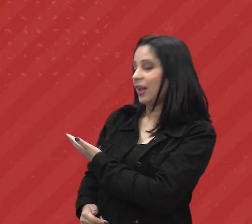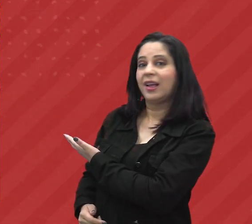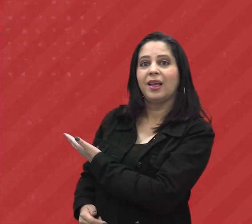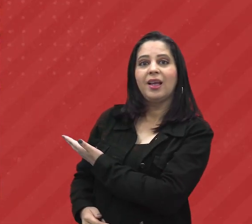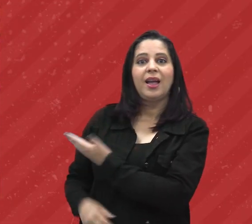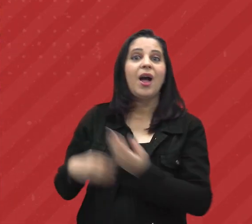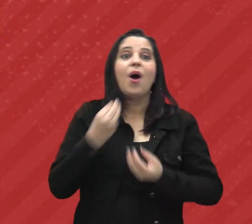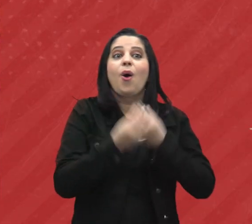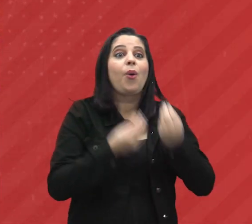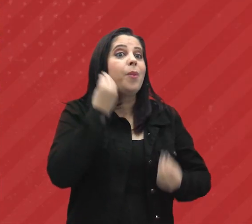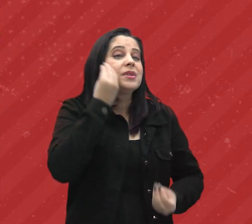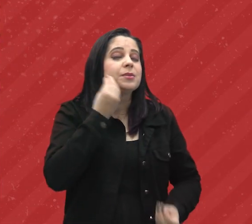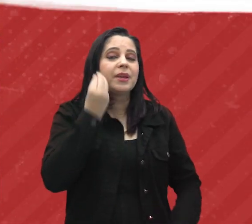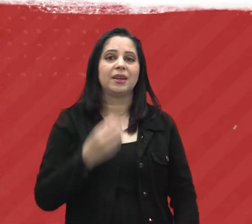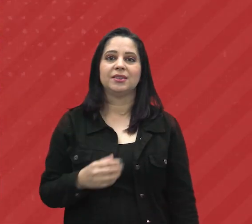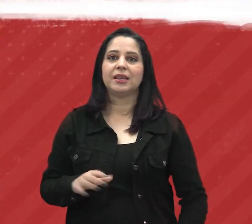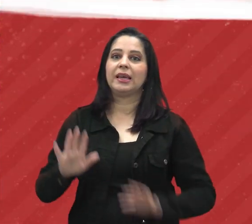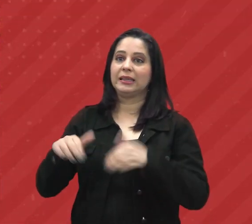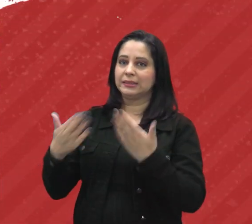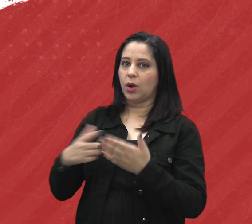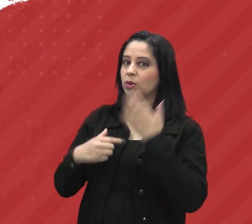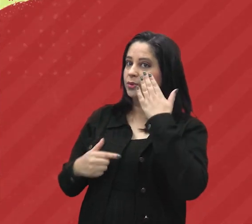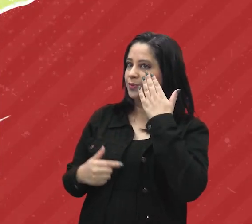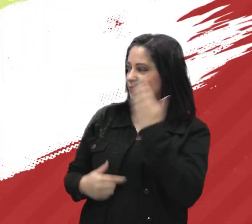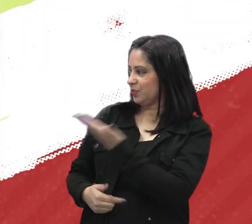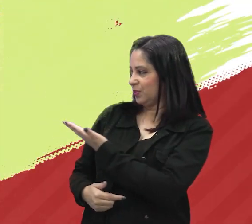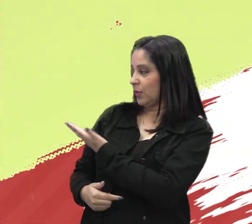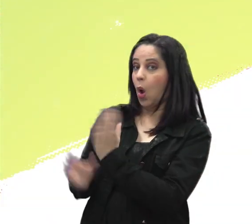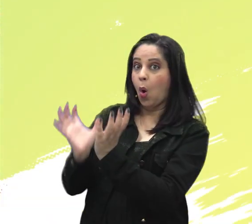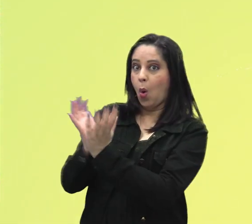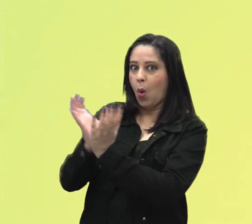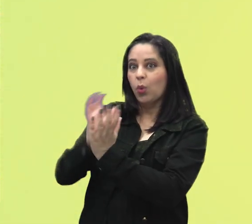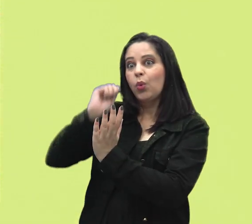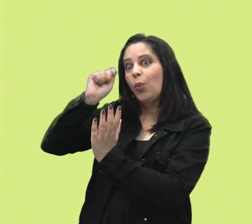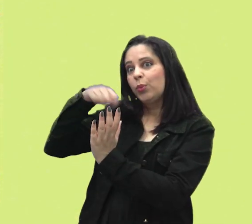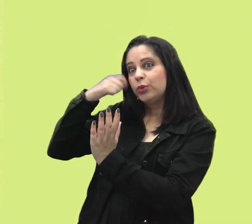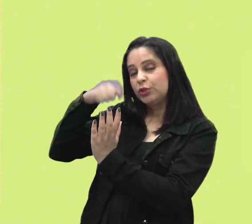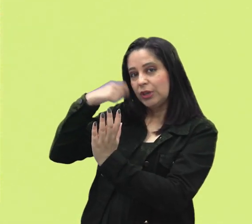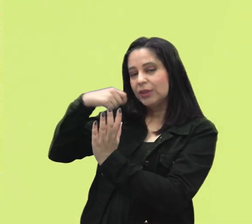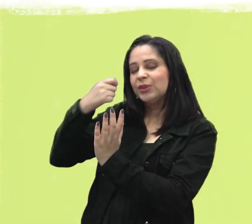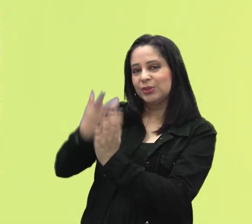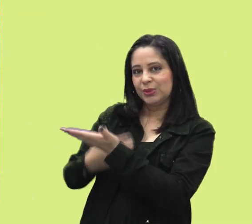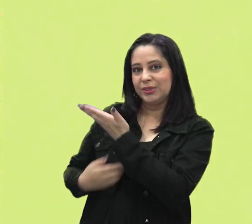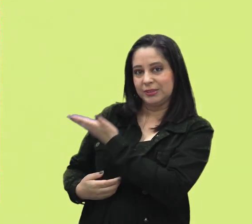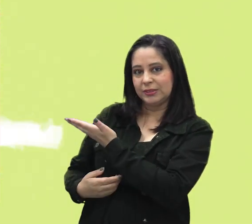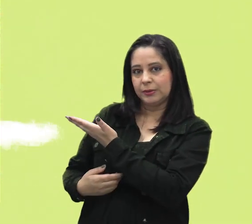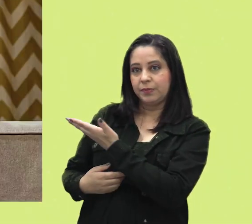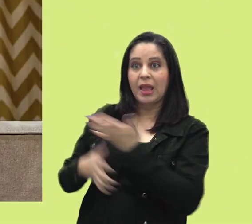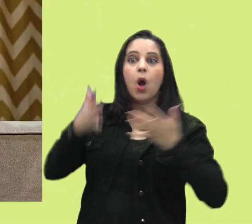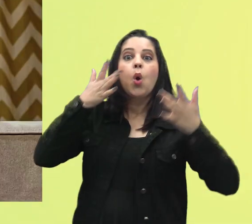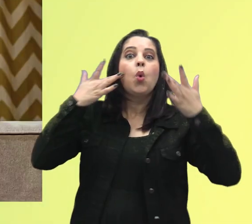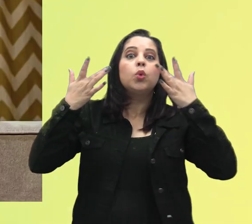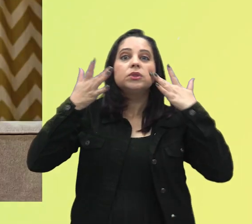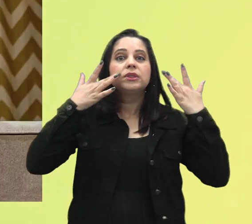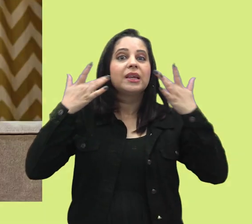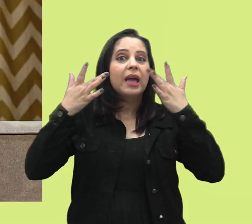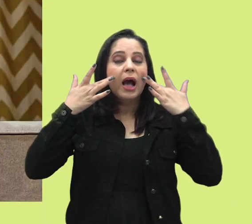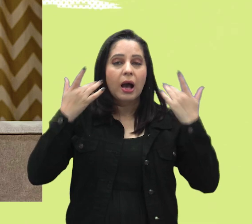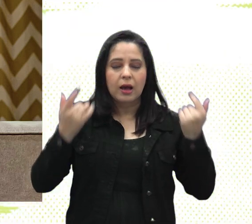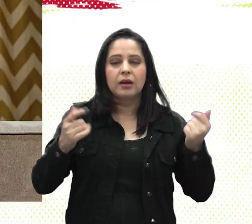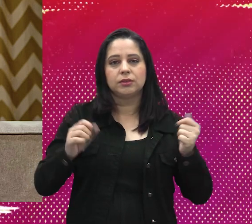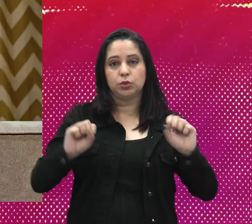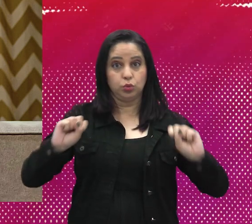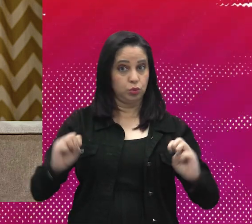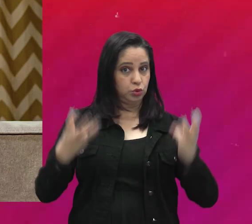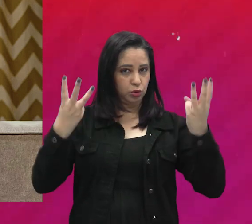a mais nova, com elenco de peso também? Tá Fefe, Daniel Rocha e Conrado Caputo comigo no elenco. É um espetáculo que eu já fiz.